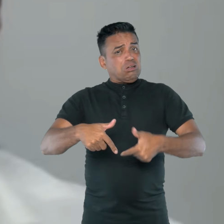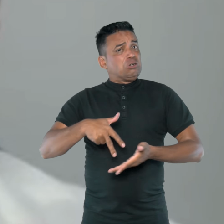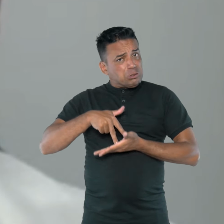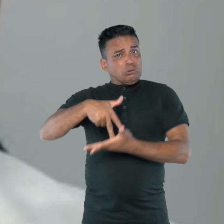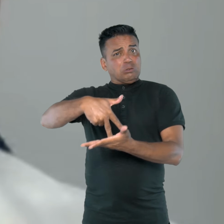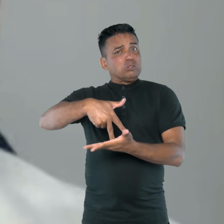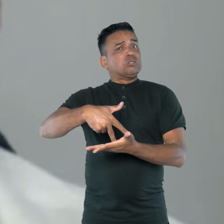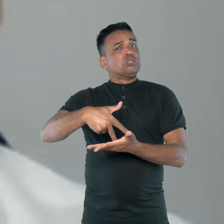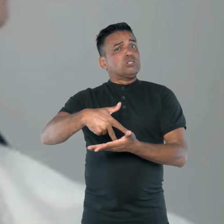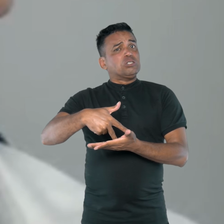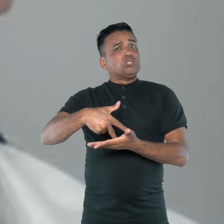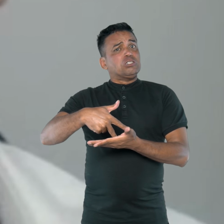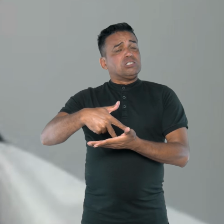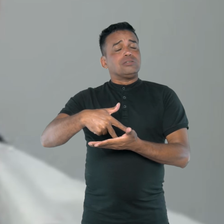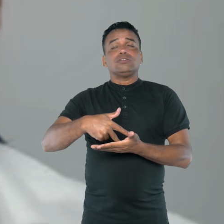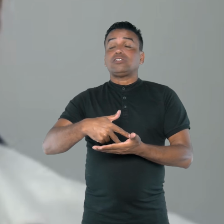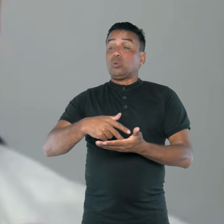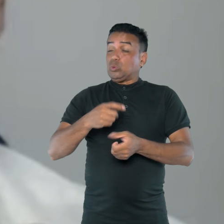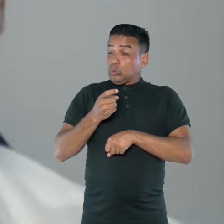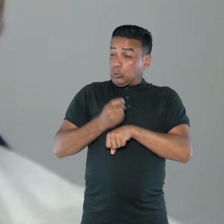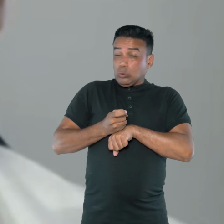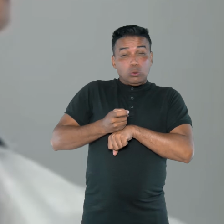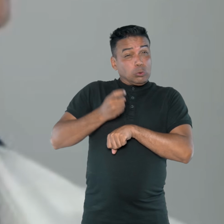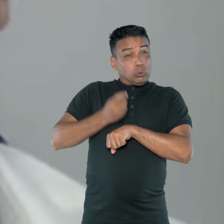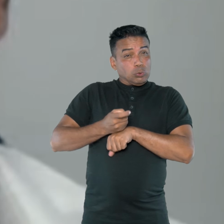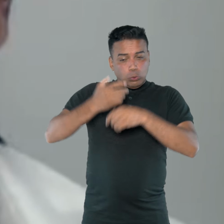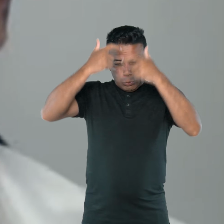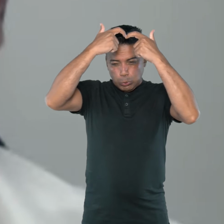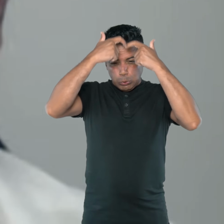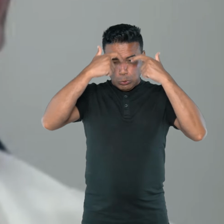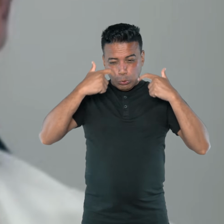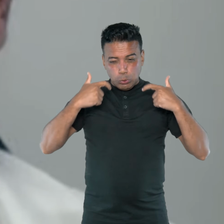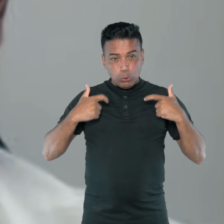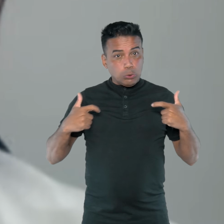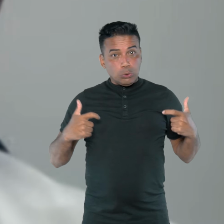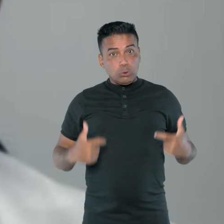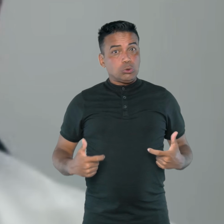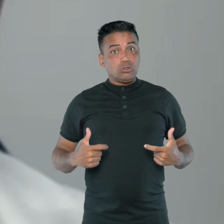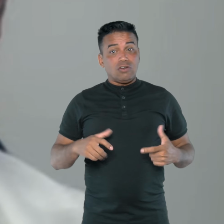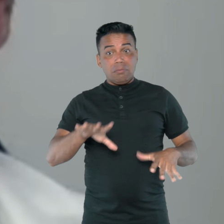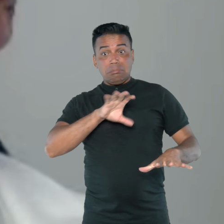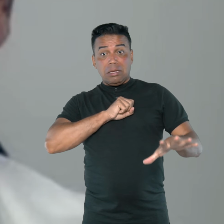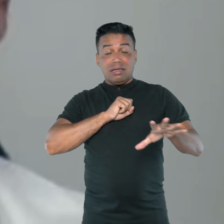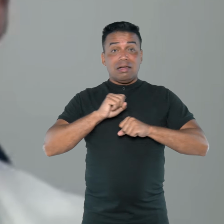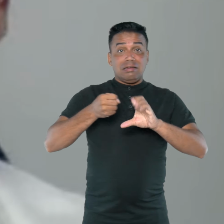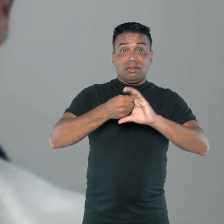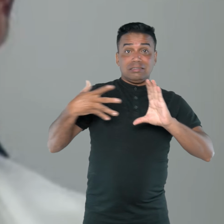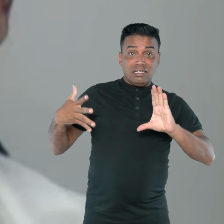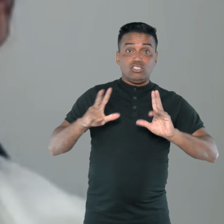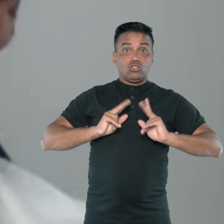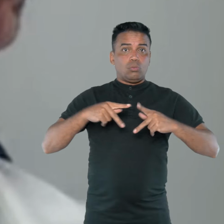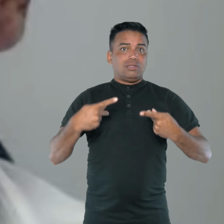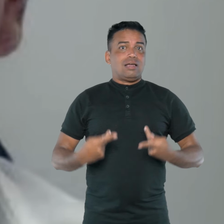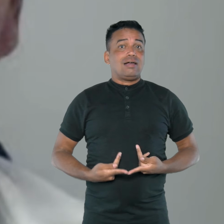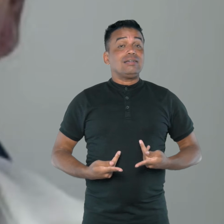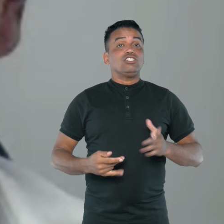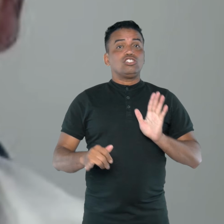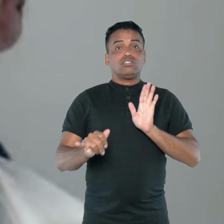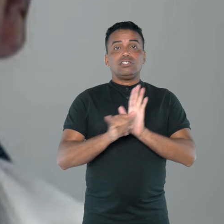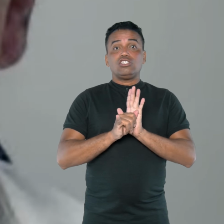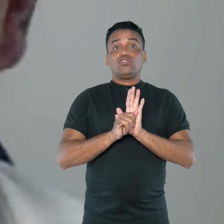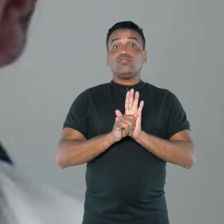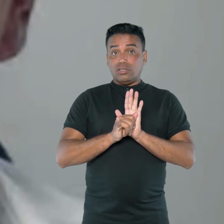E a armadura, às vezes, vai ficando tão forte que a gente vai perdendo os ímpetos, né, de humanidade, né, que nos identifica enquanto seres